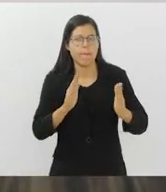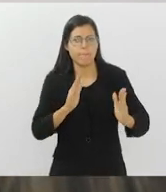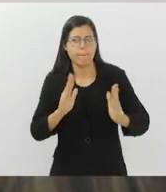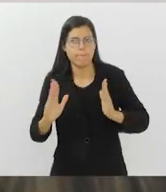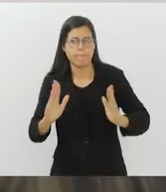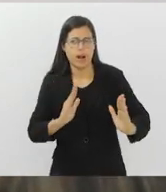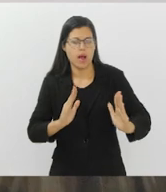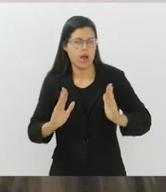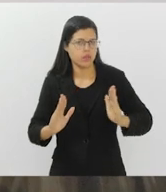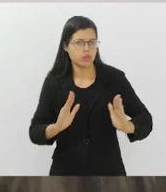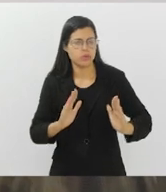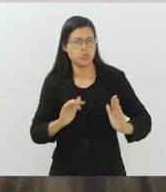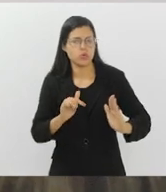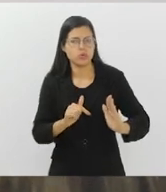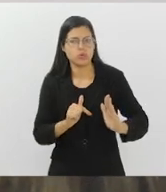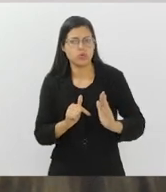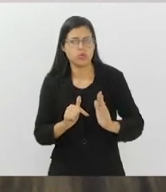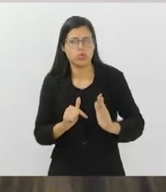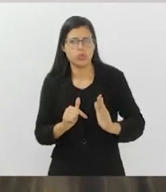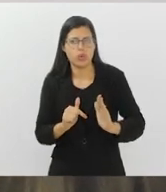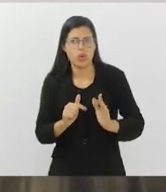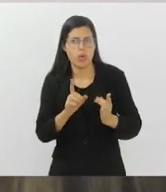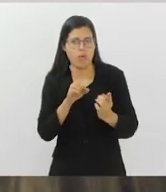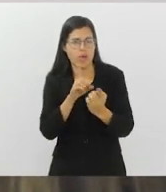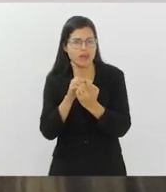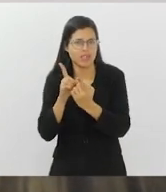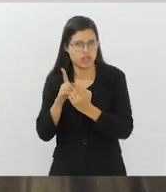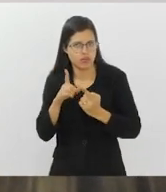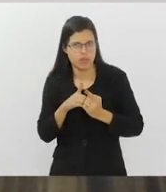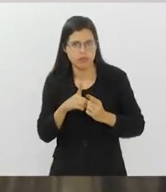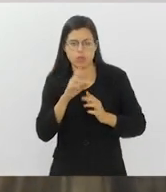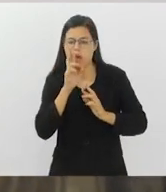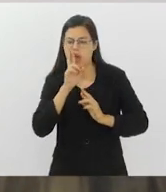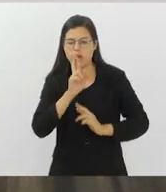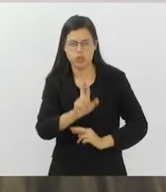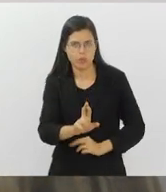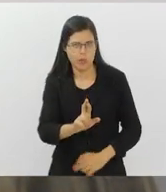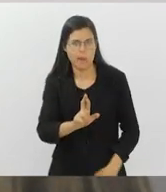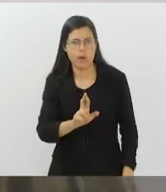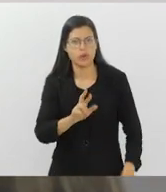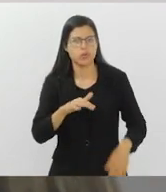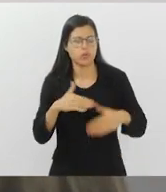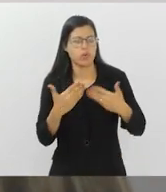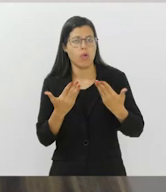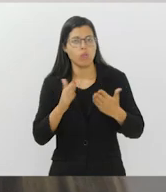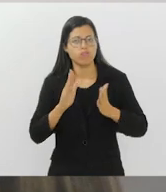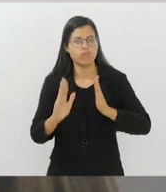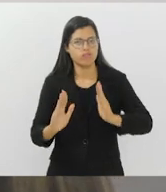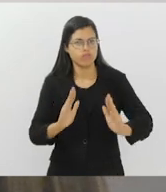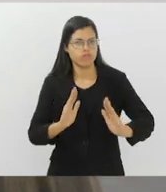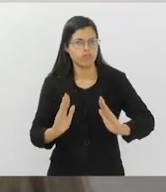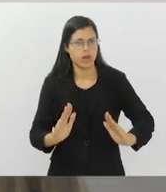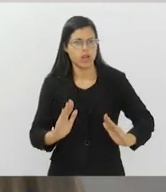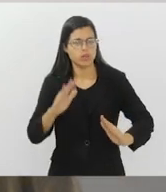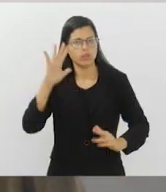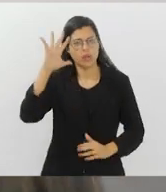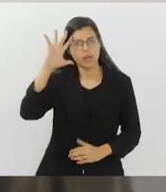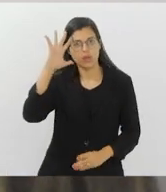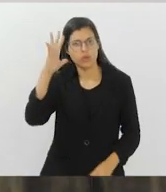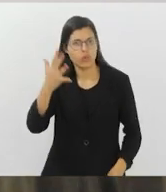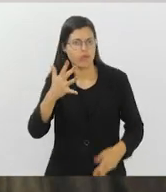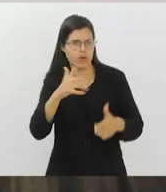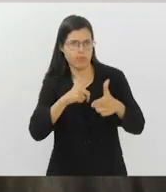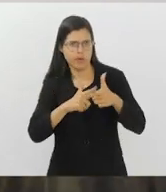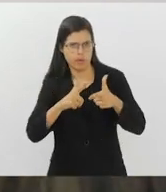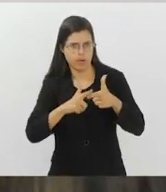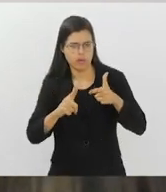para esse atendimento, essa resposta ser dada? Qual o prazo da solução desse problema?